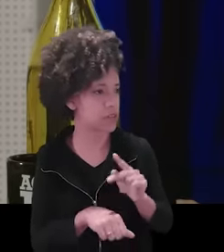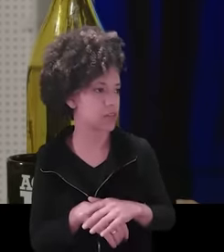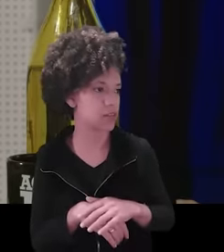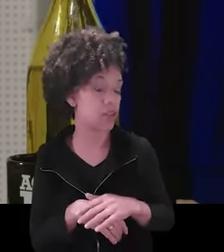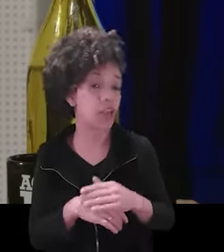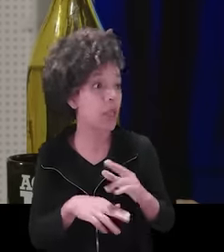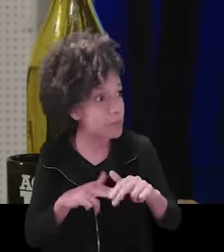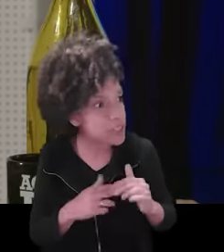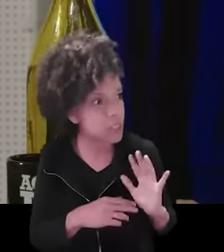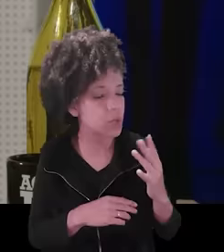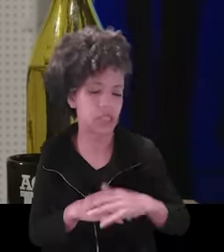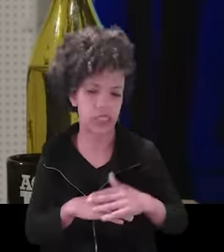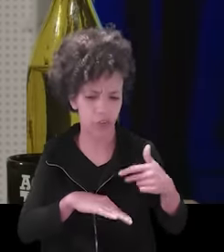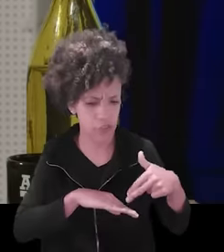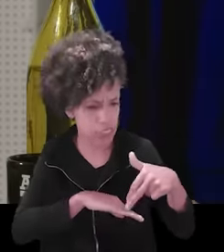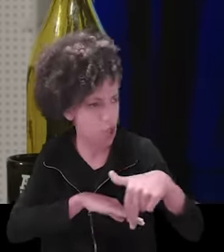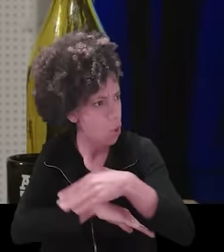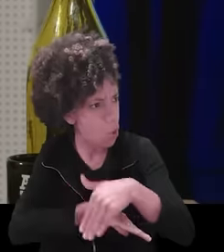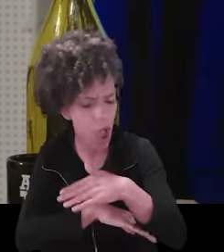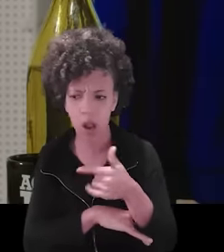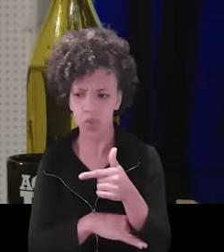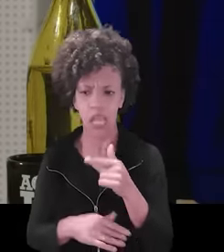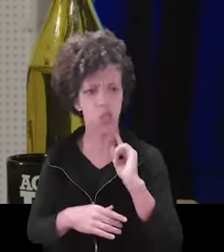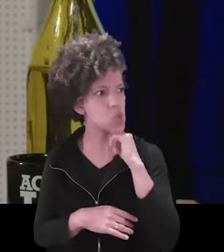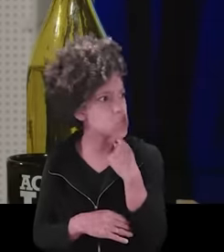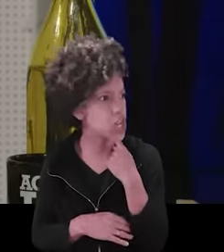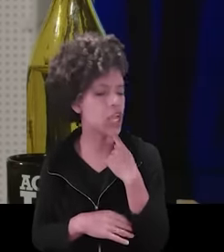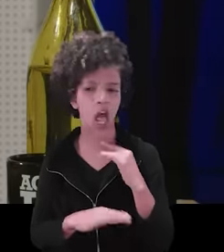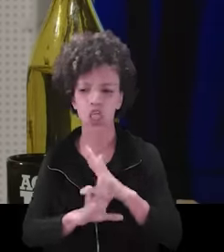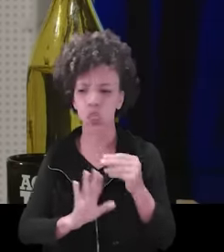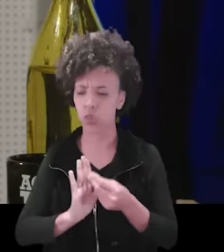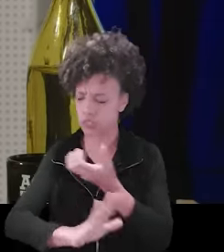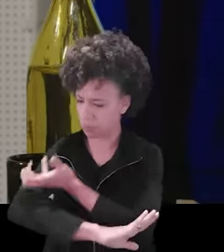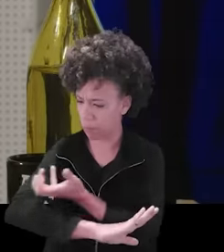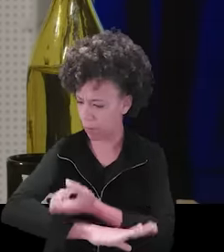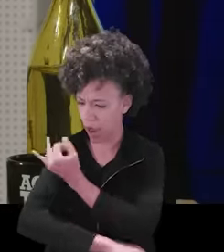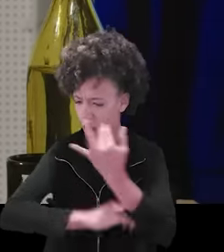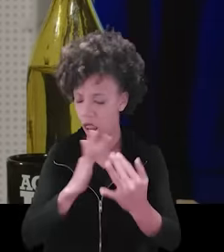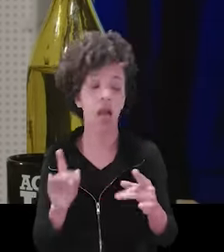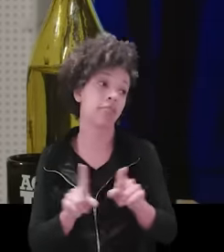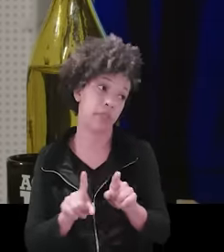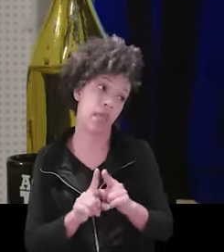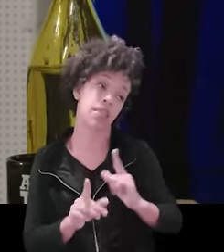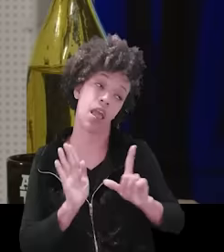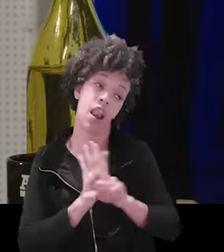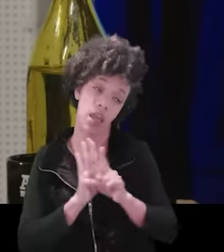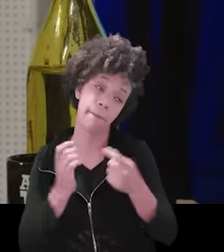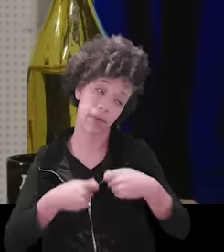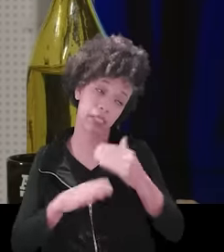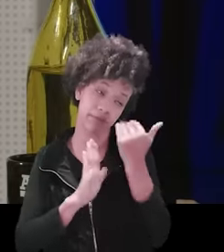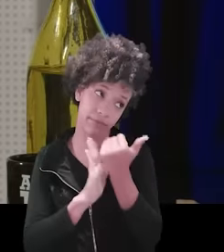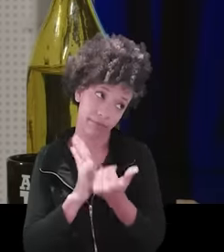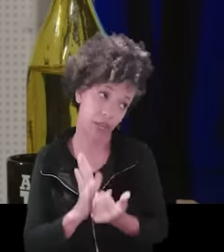país dele é por isso que funciona as coisas você anda na rua não tem um papel no chão todas as meninas bonitas lógico assim tem lei também você tem que